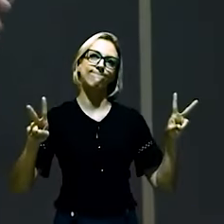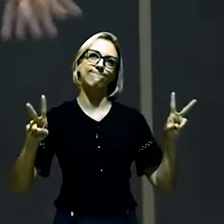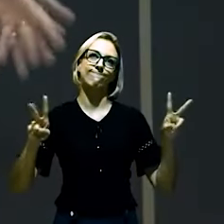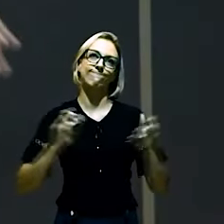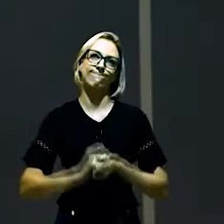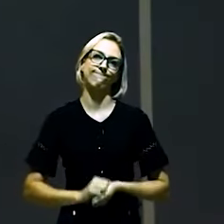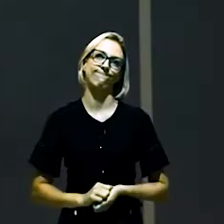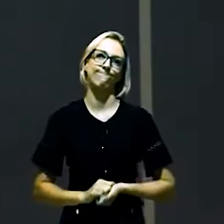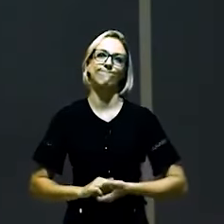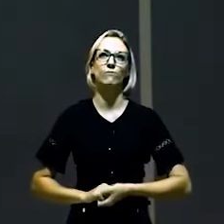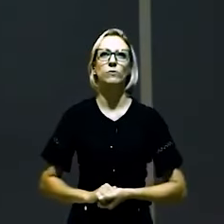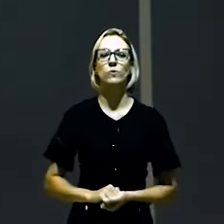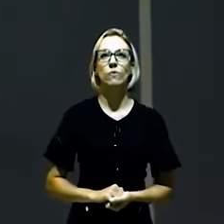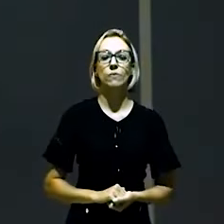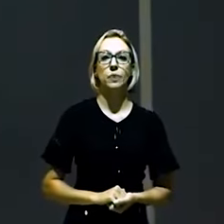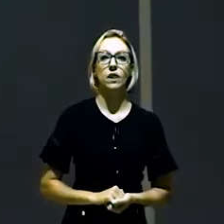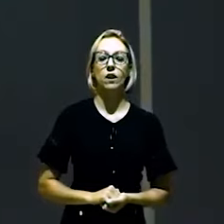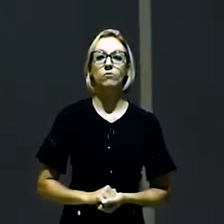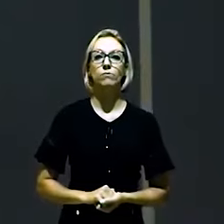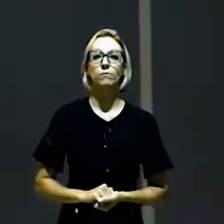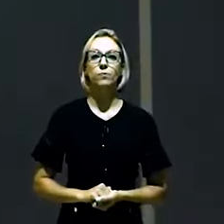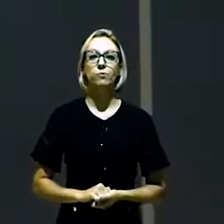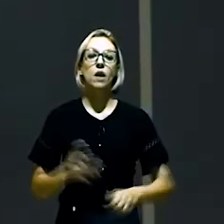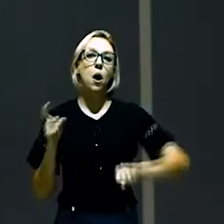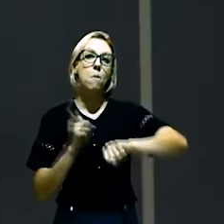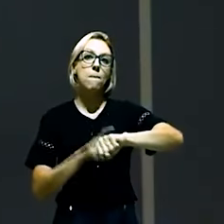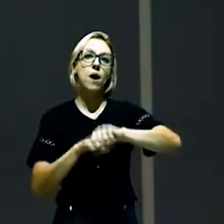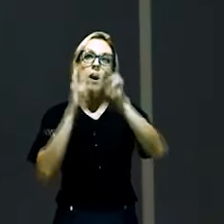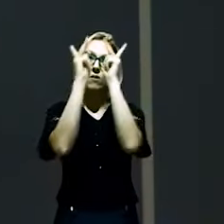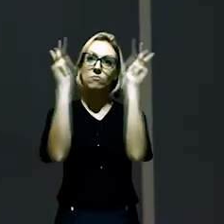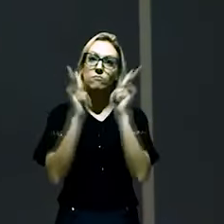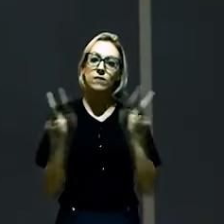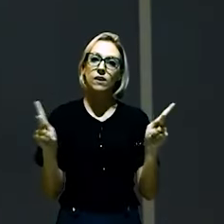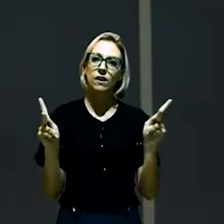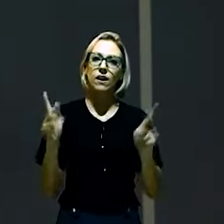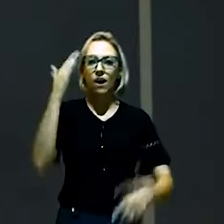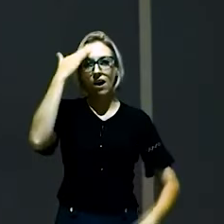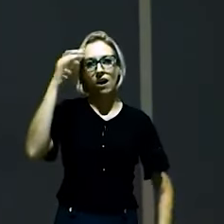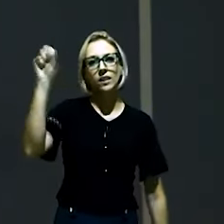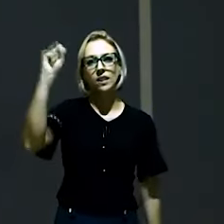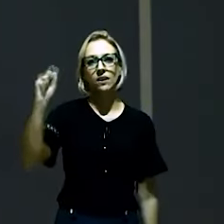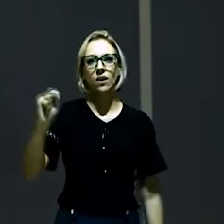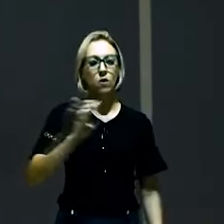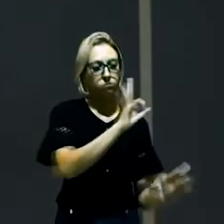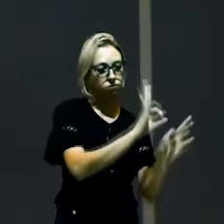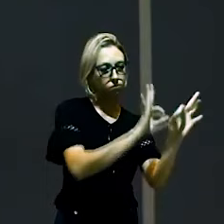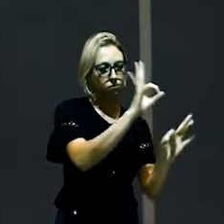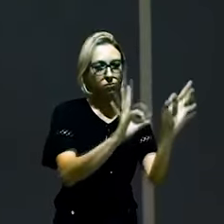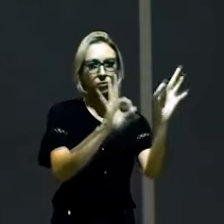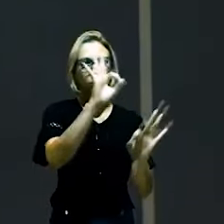Em tempo de paz, que não existia guerra, Salomão monta uma estrutura de guerra fenomenal.